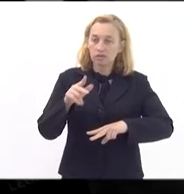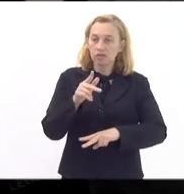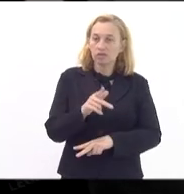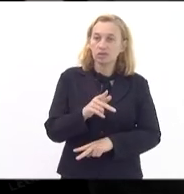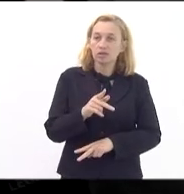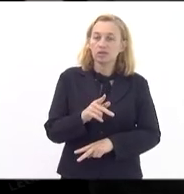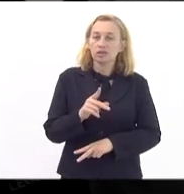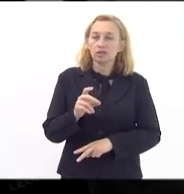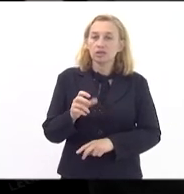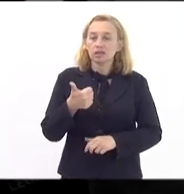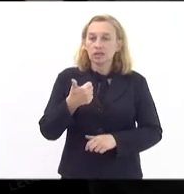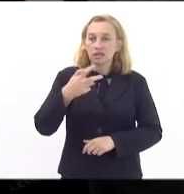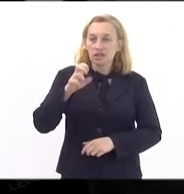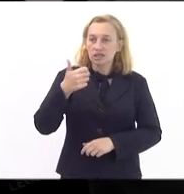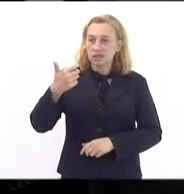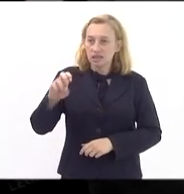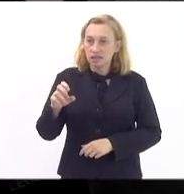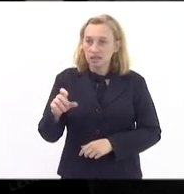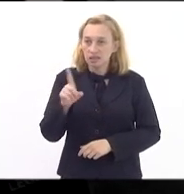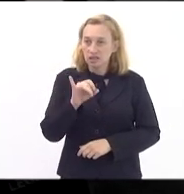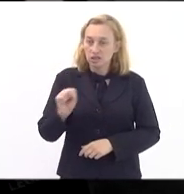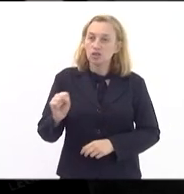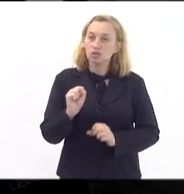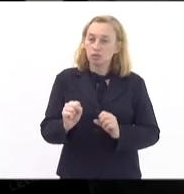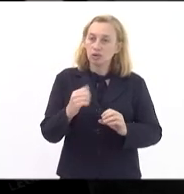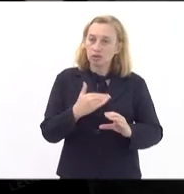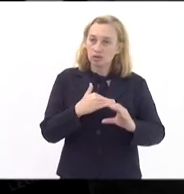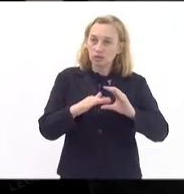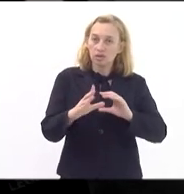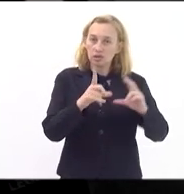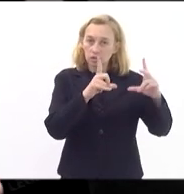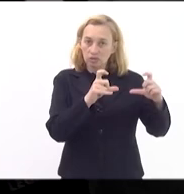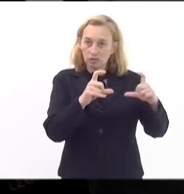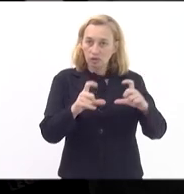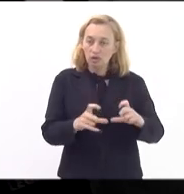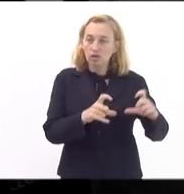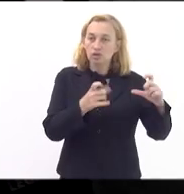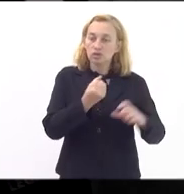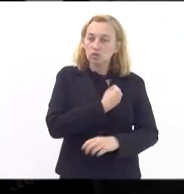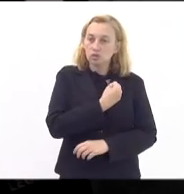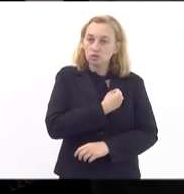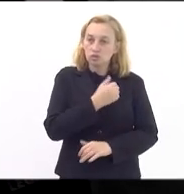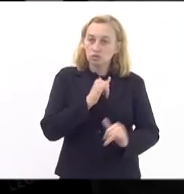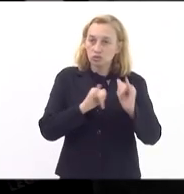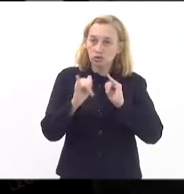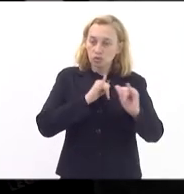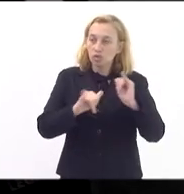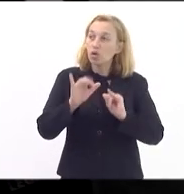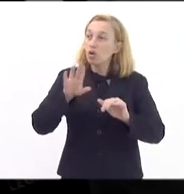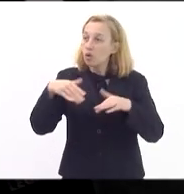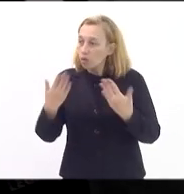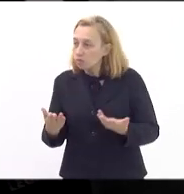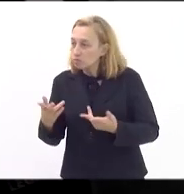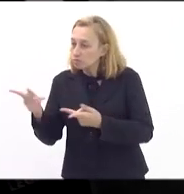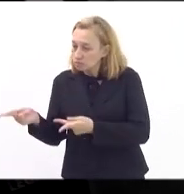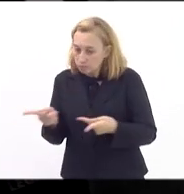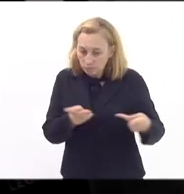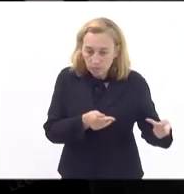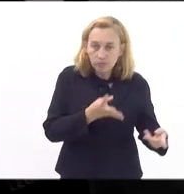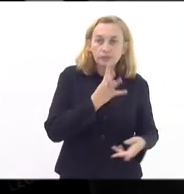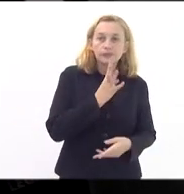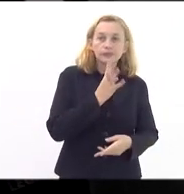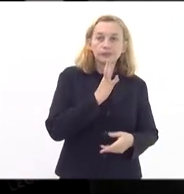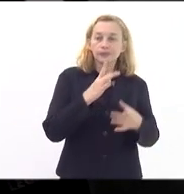operação quinzenalmente eu posso encaminhar um relatório fotográfico e com números ou se os seus quiserem visitar conhecer está